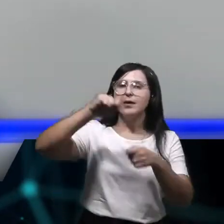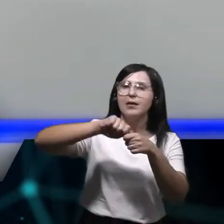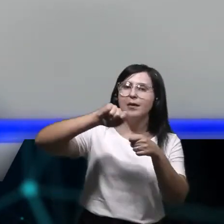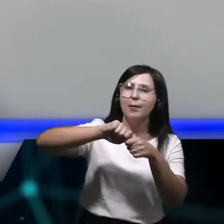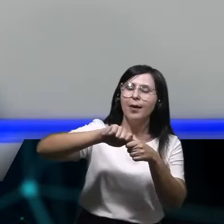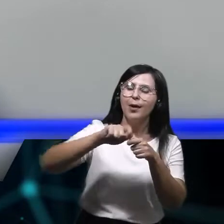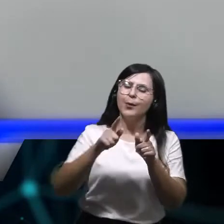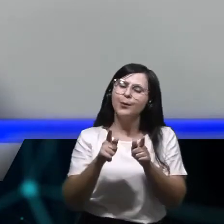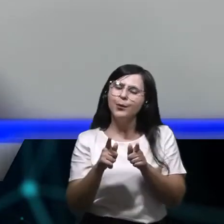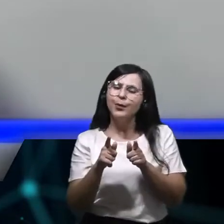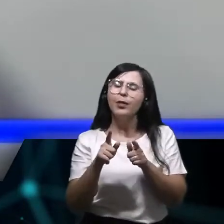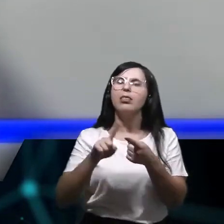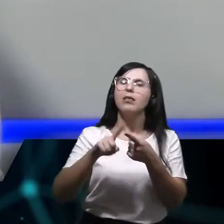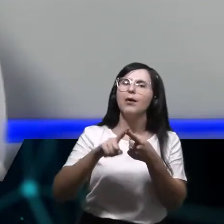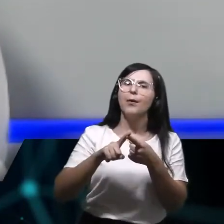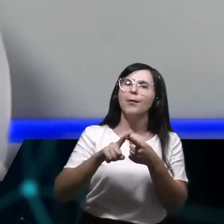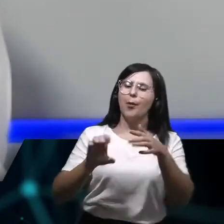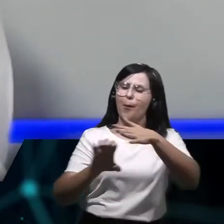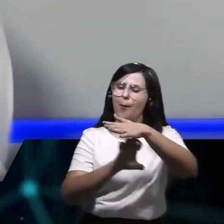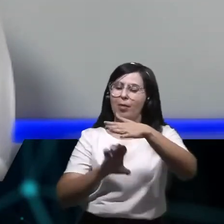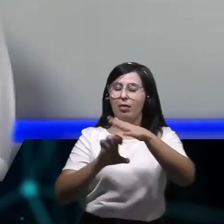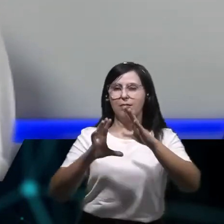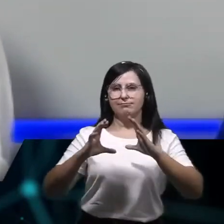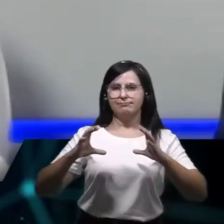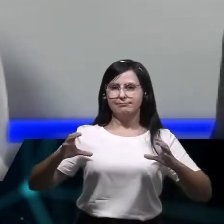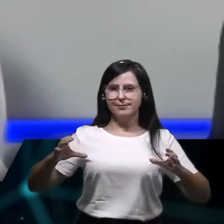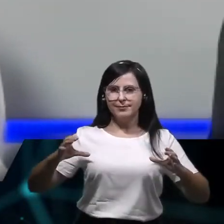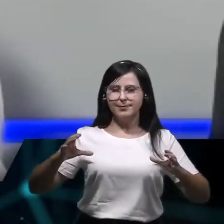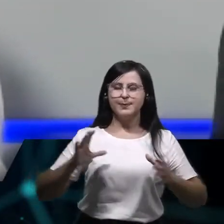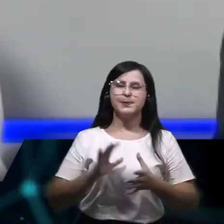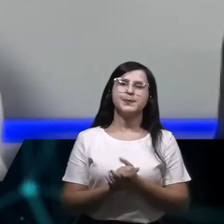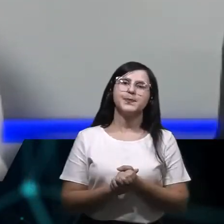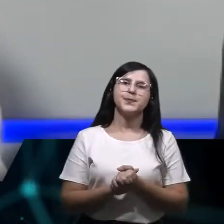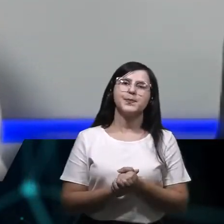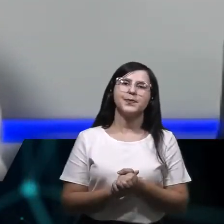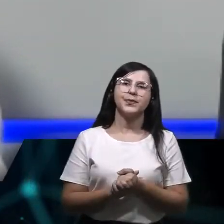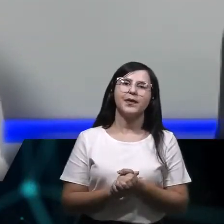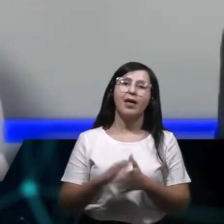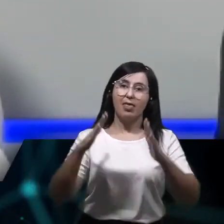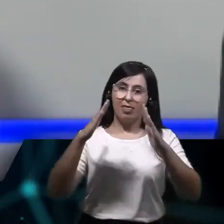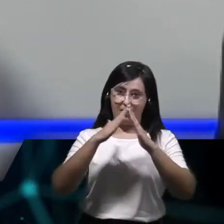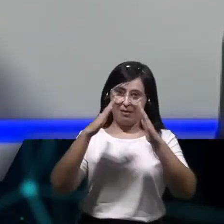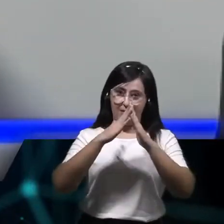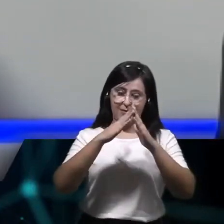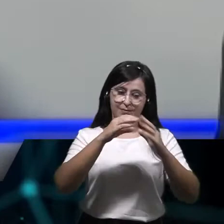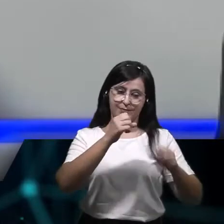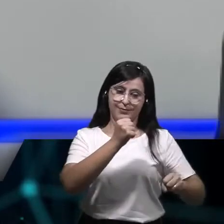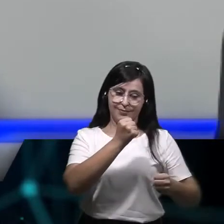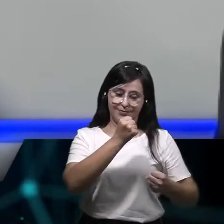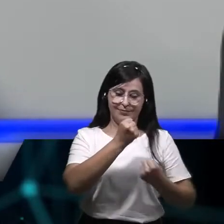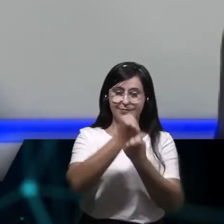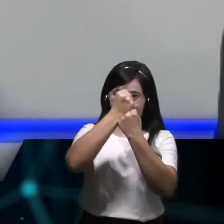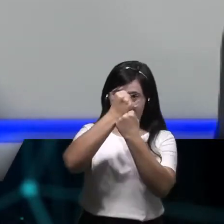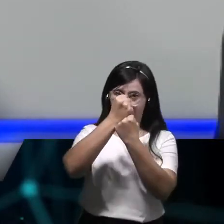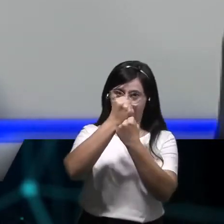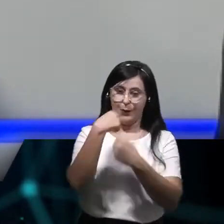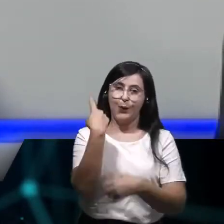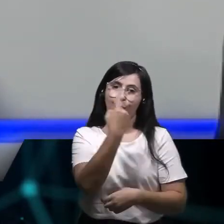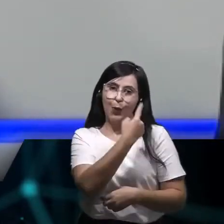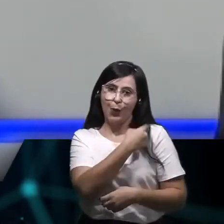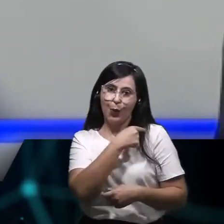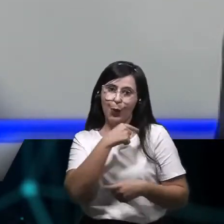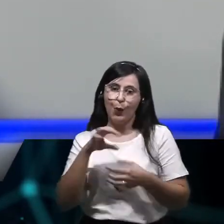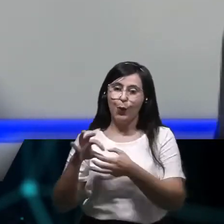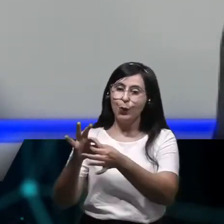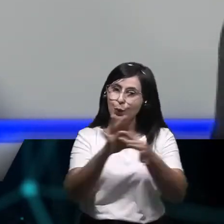microempresário, existe o empresário grande, né? Então, dessa casa de apoio é onde, com parceria com